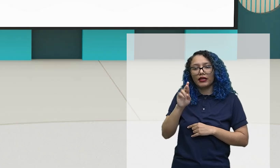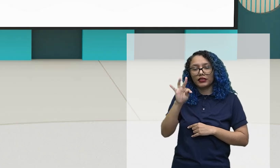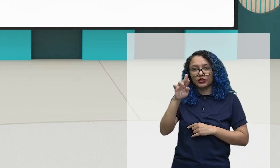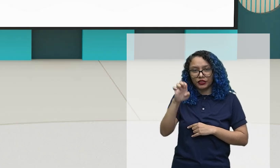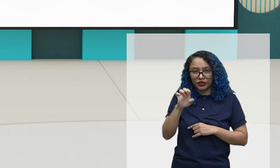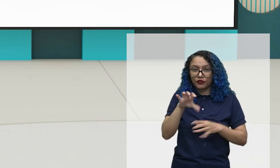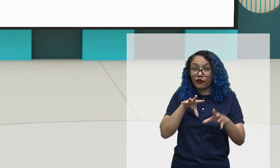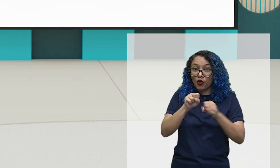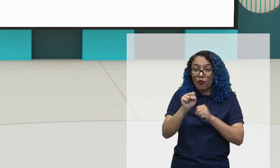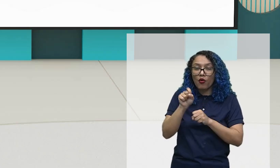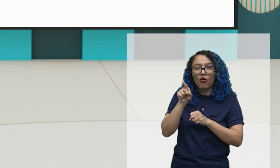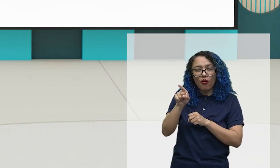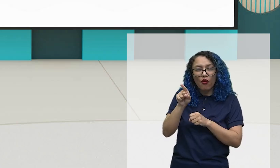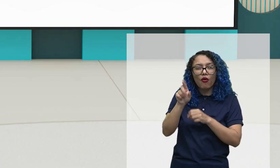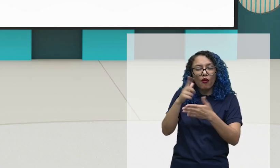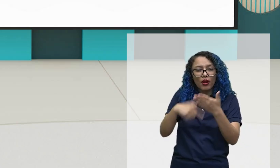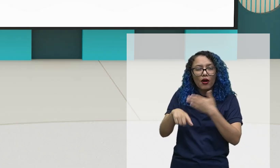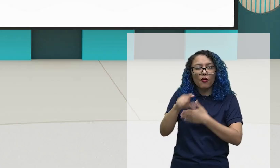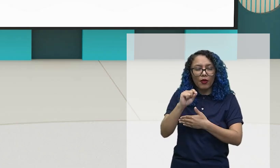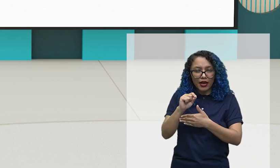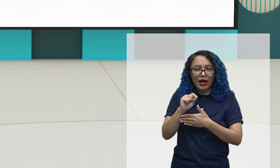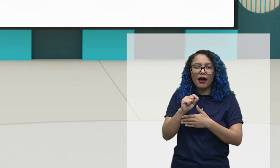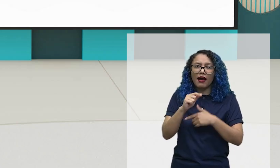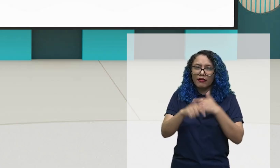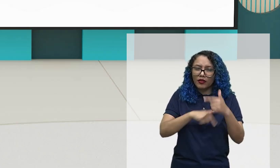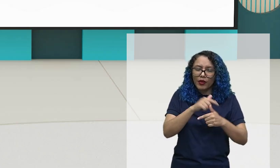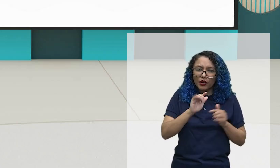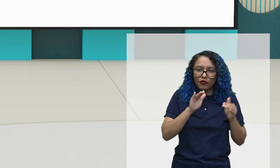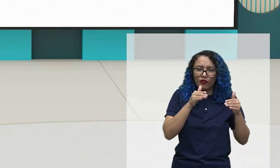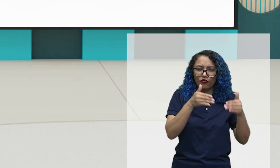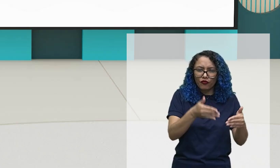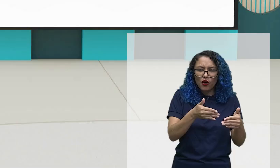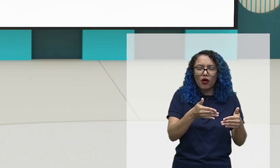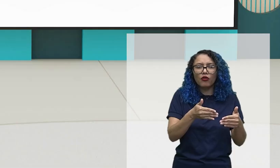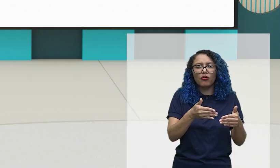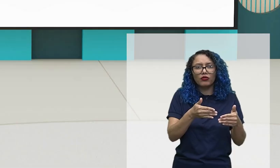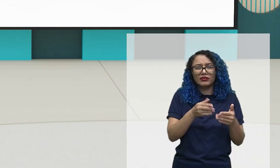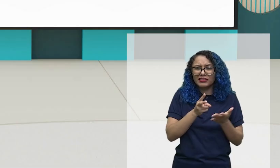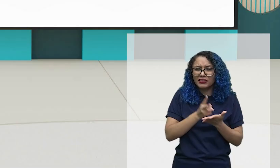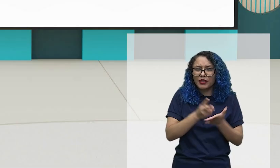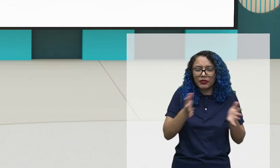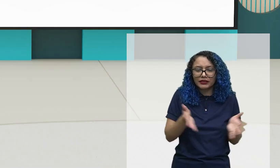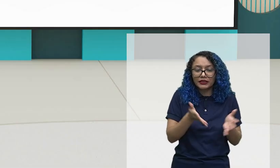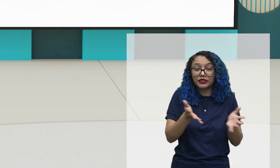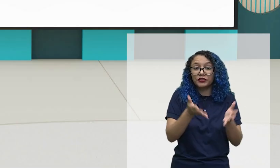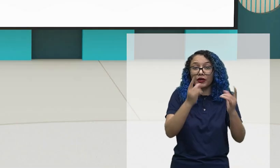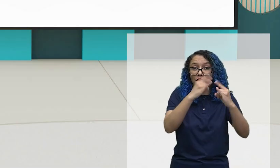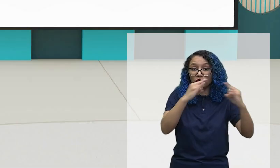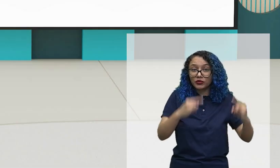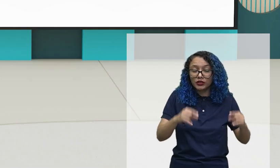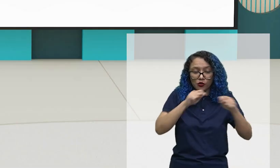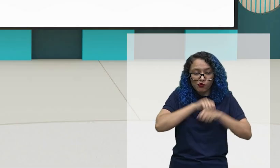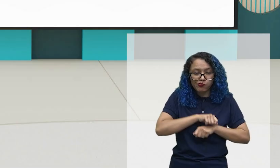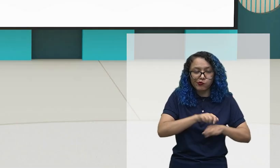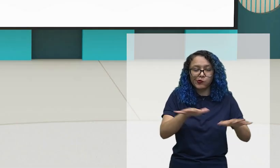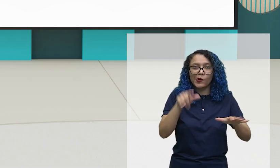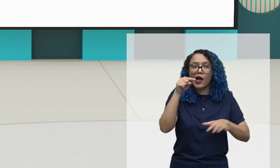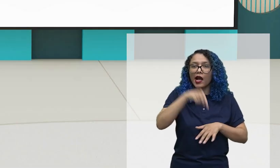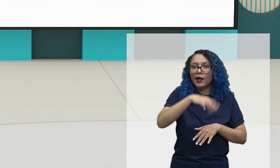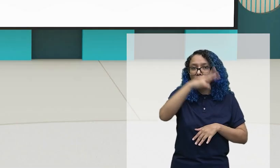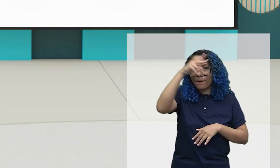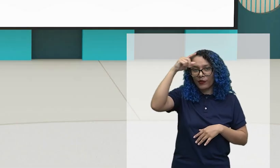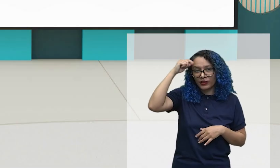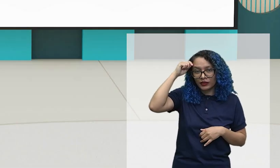se formou pela UEA e que trabalha com isso, criou uma escola que está buscando sempre esse fomento